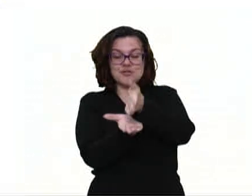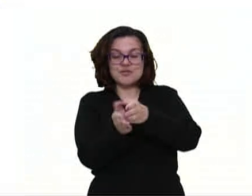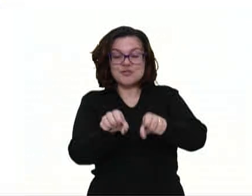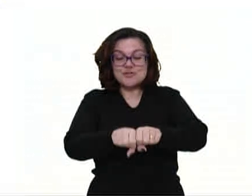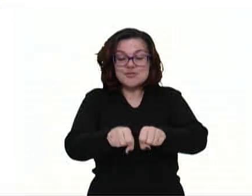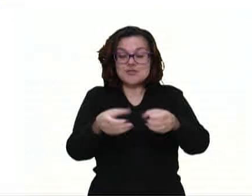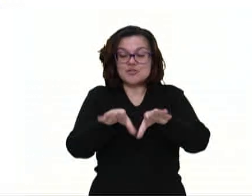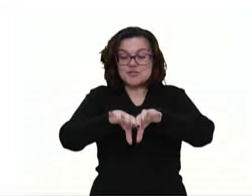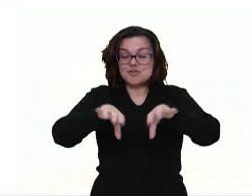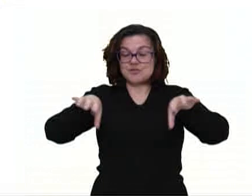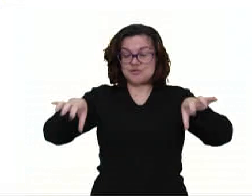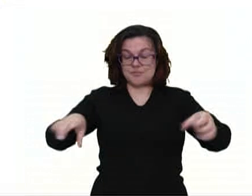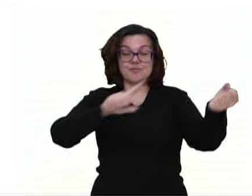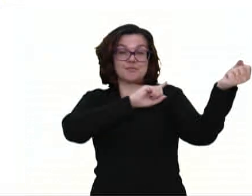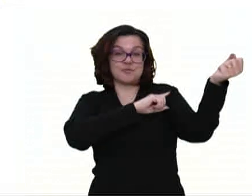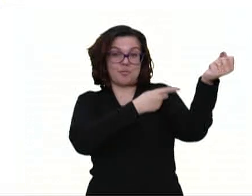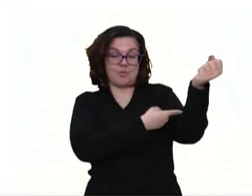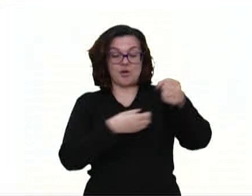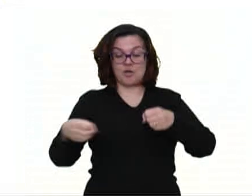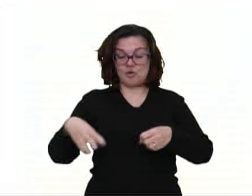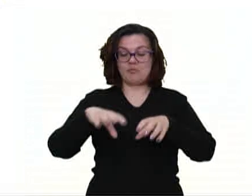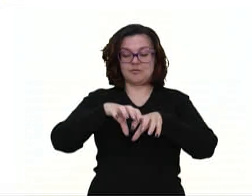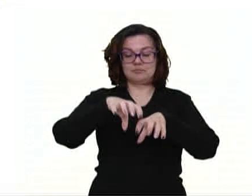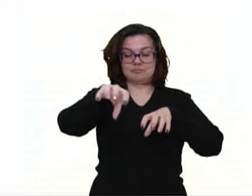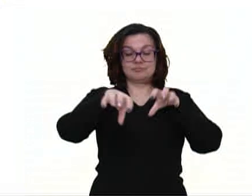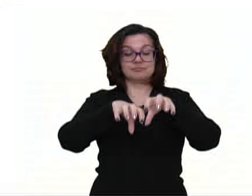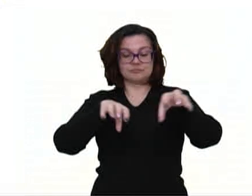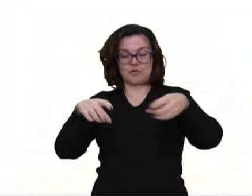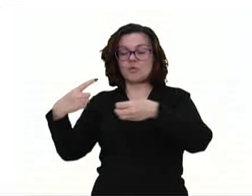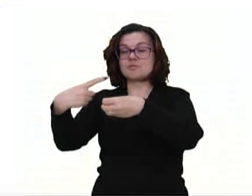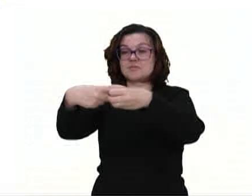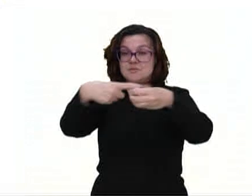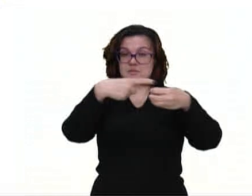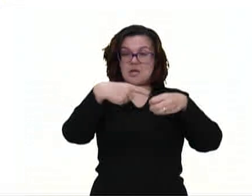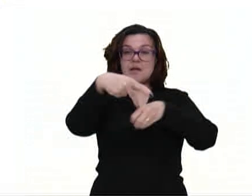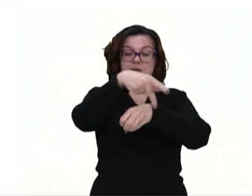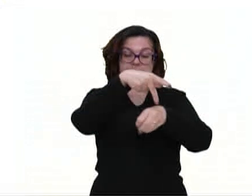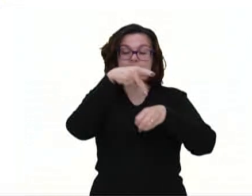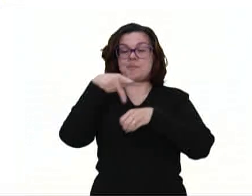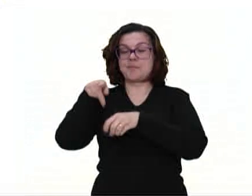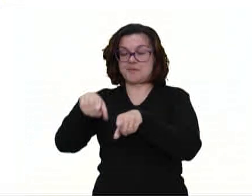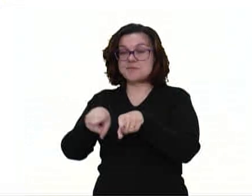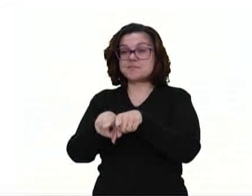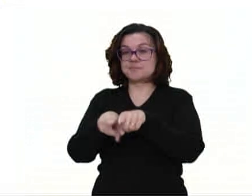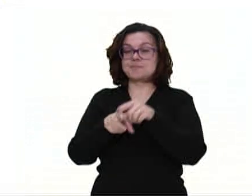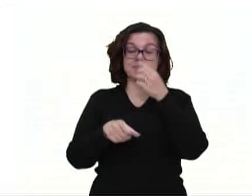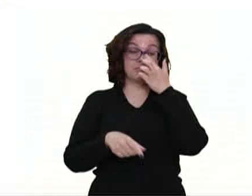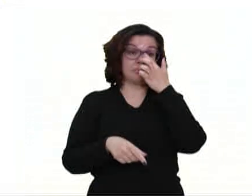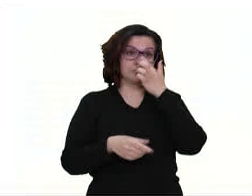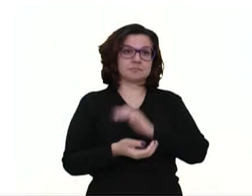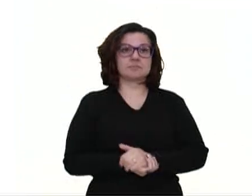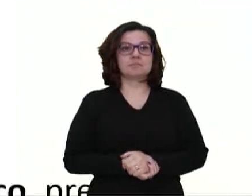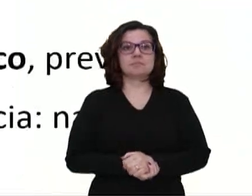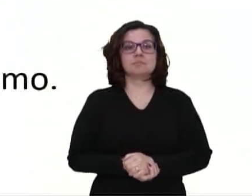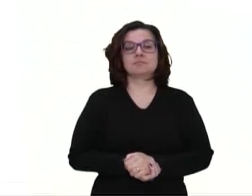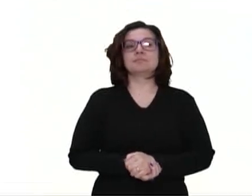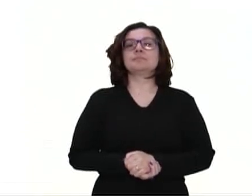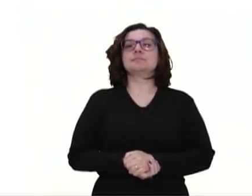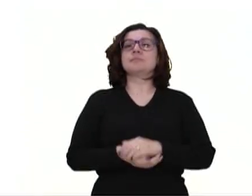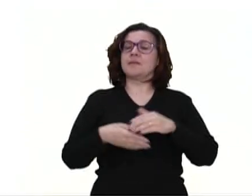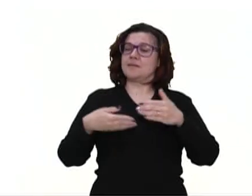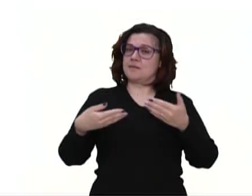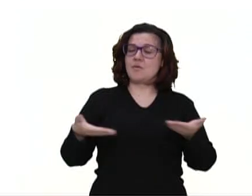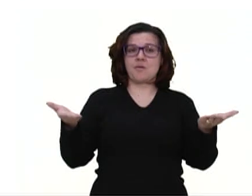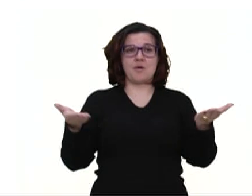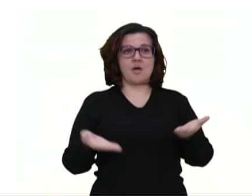previa novas repartições, atribuindo a Moscou também a Lituânia, Letônia e Estônia, que são chamados países bálticos, né?